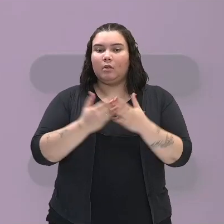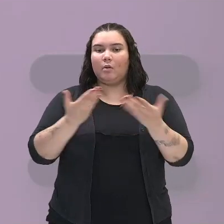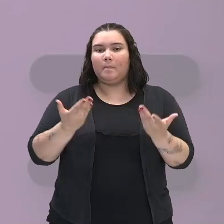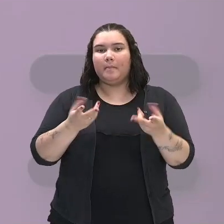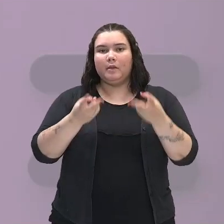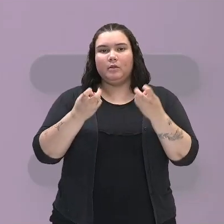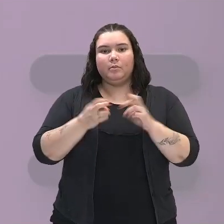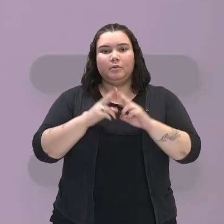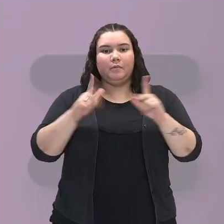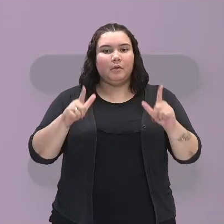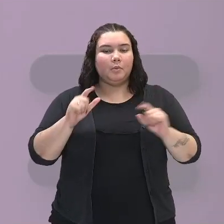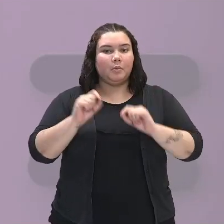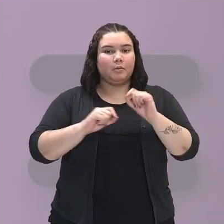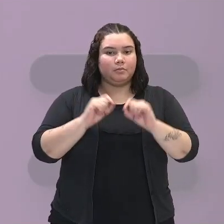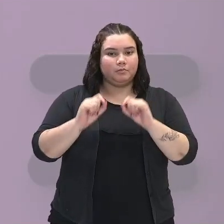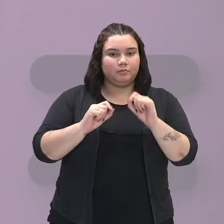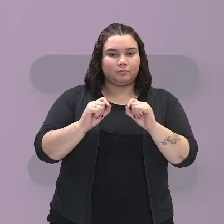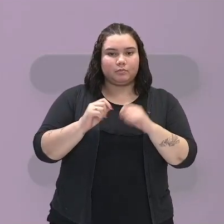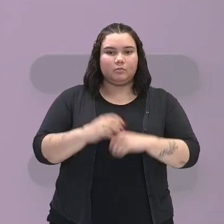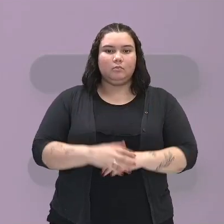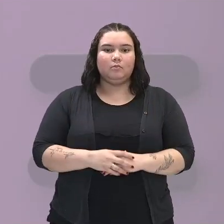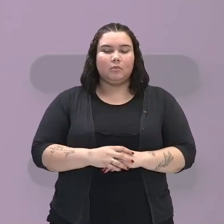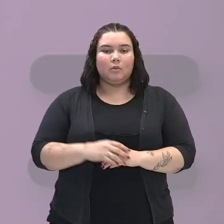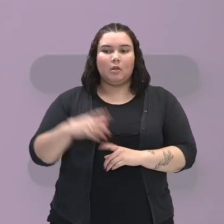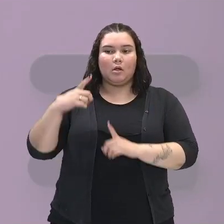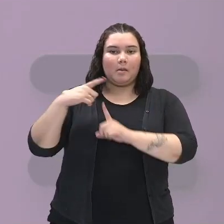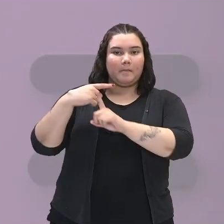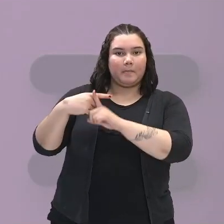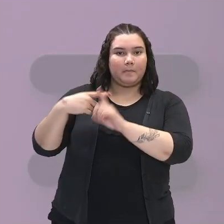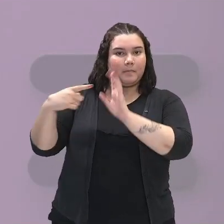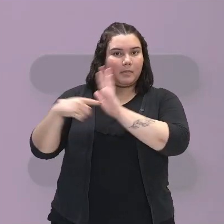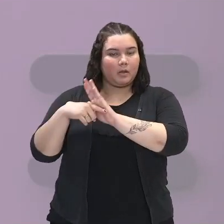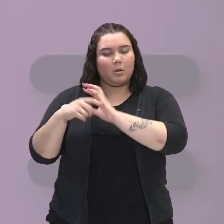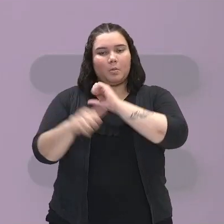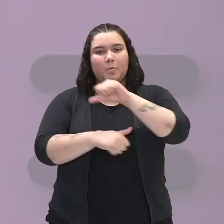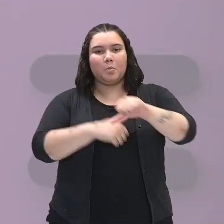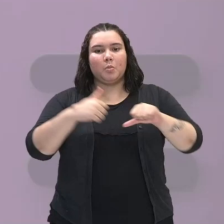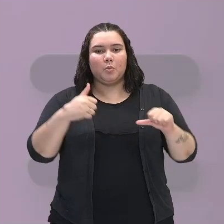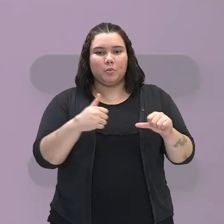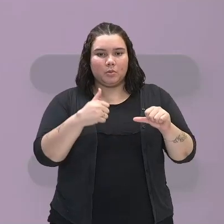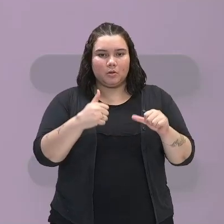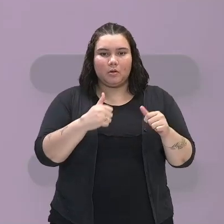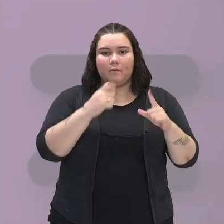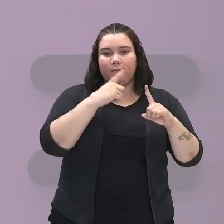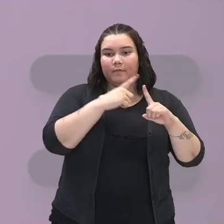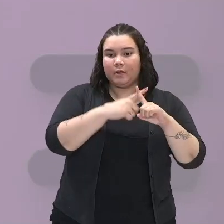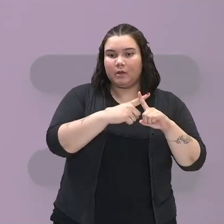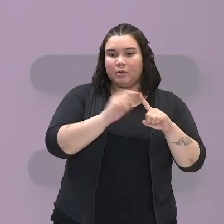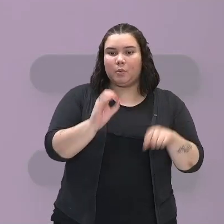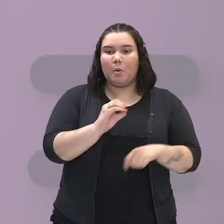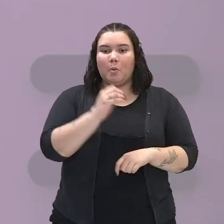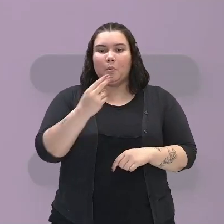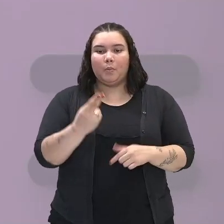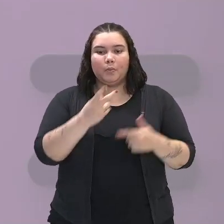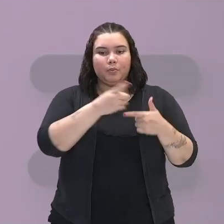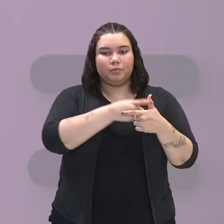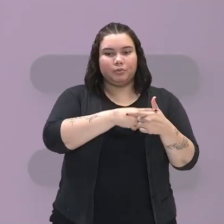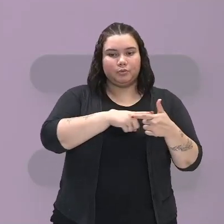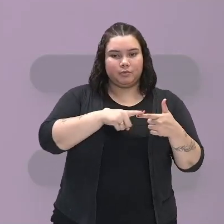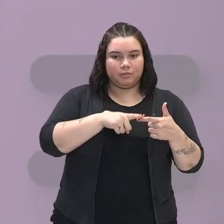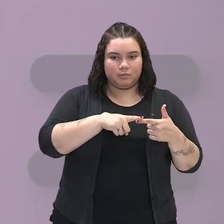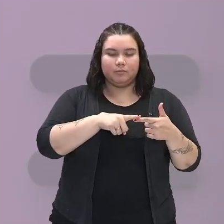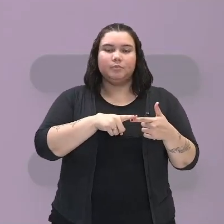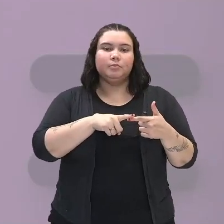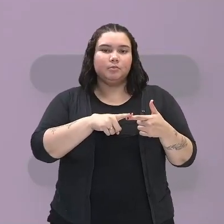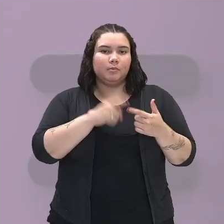na operação. Ao invés de ser soma ou subtração, nós iremos utilizar a multiplicação ou a divisão para